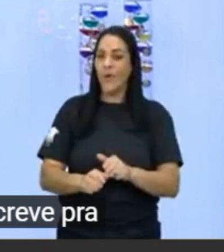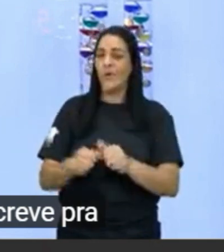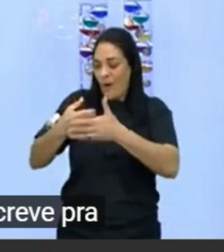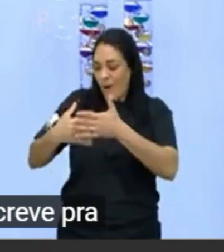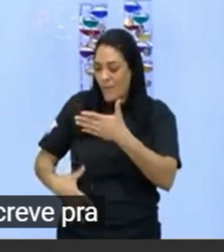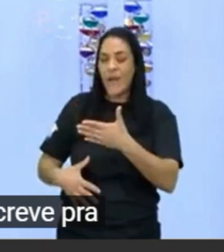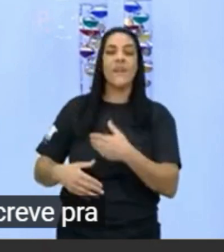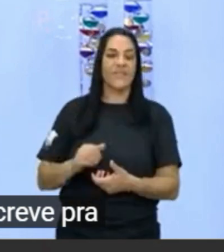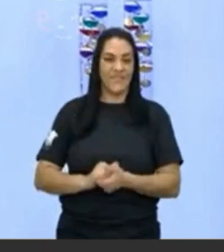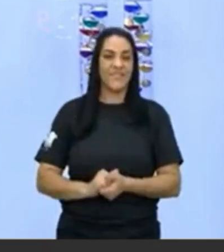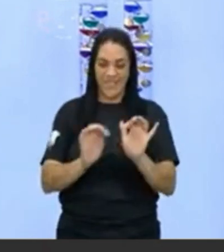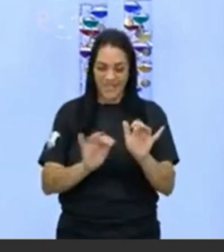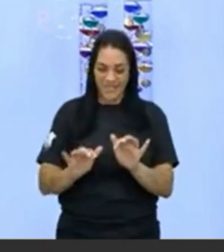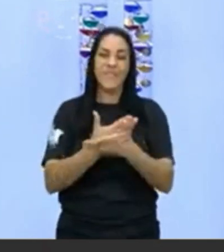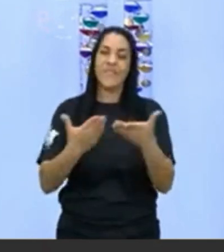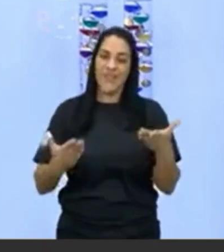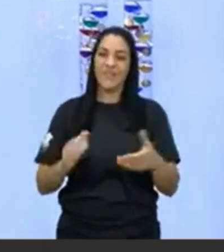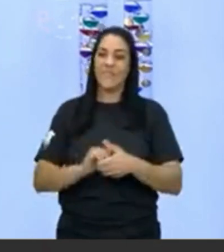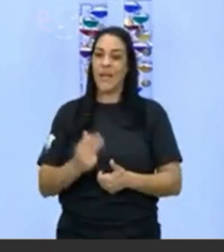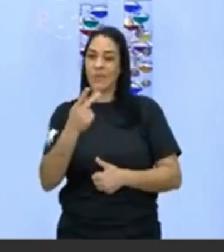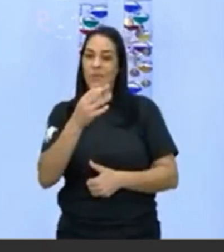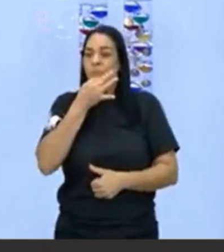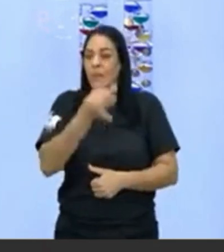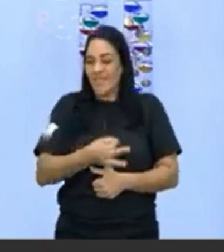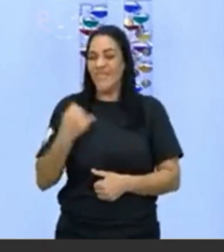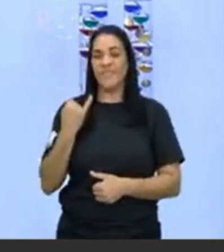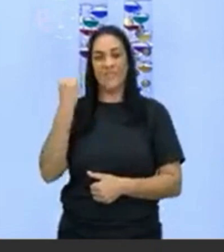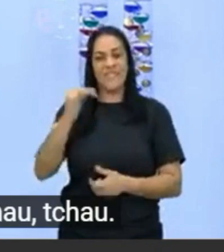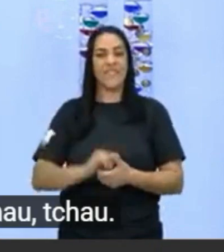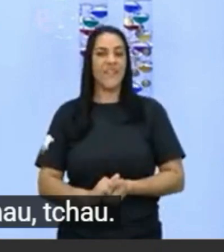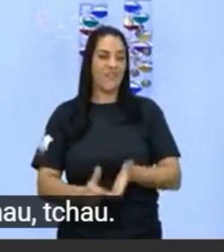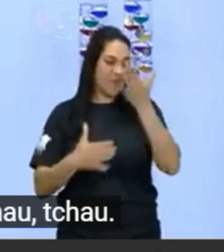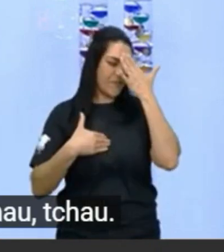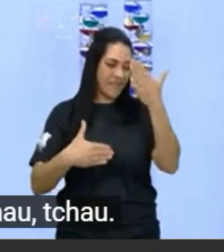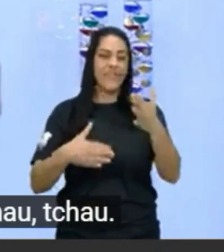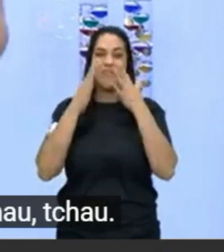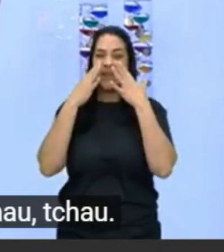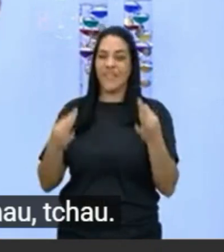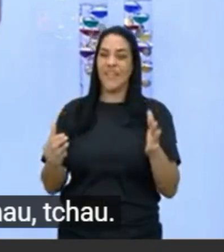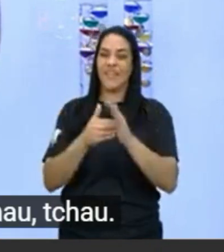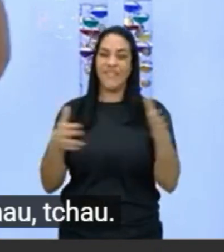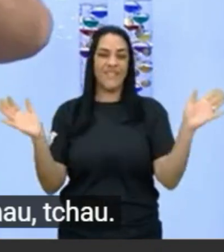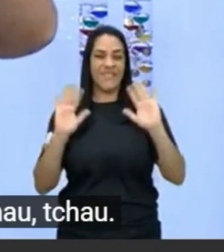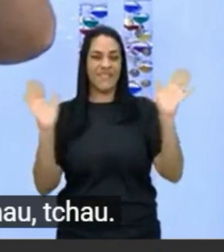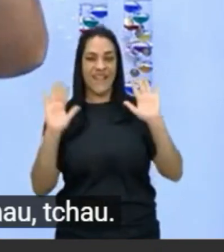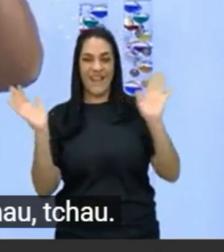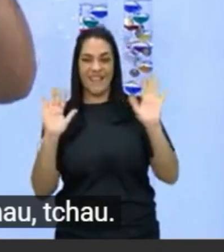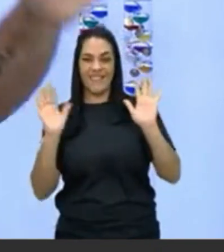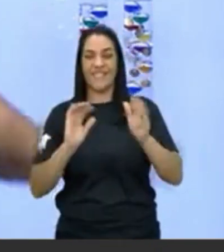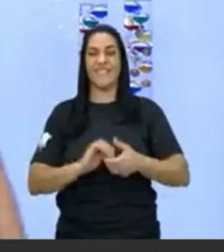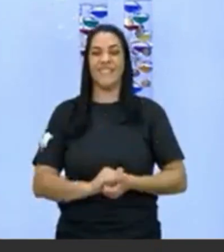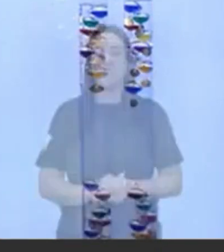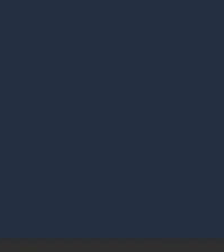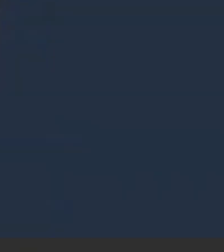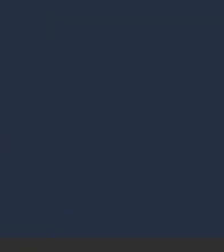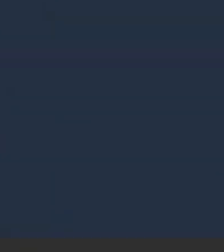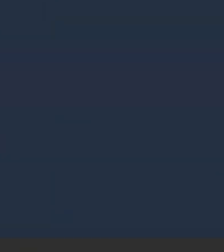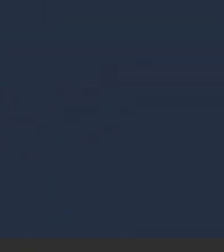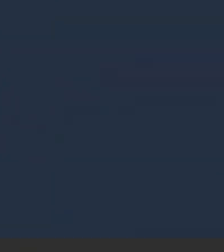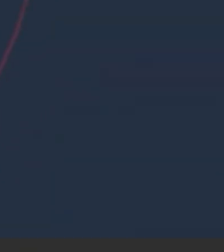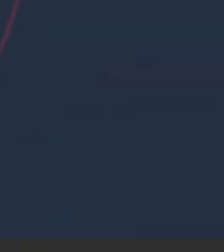comentários, viu? Então comenta e escreve pra gente. A sua opinião, ela é muito importante. Muito obrigado pela atenção e até a próxima, professor. Tchau, tchau!